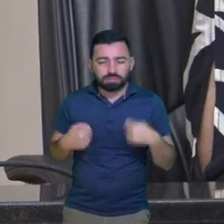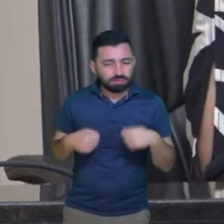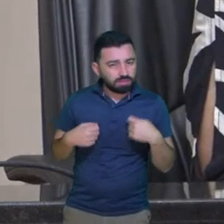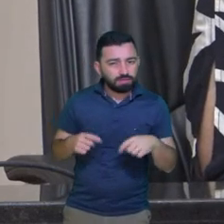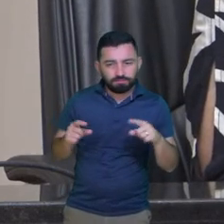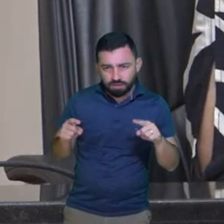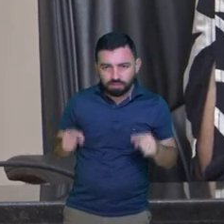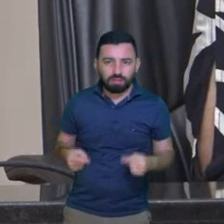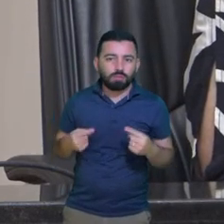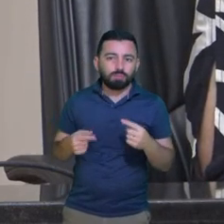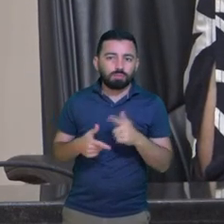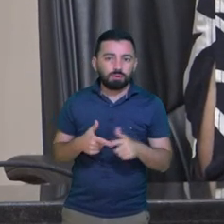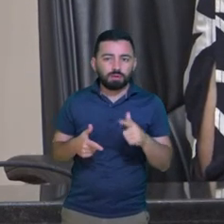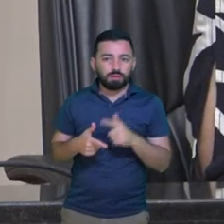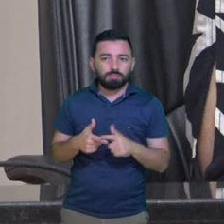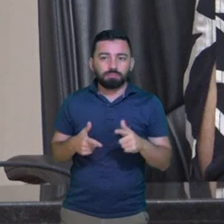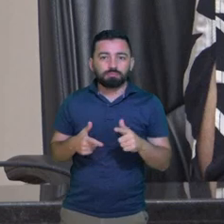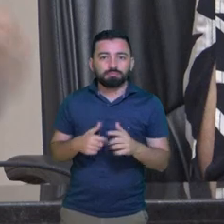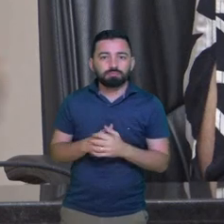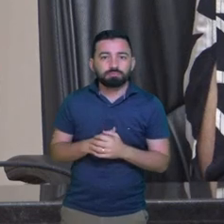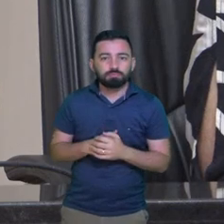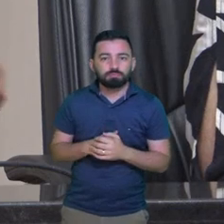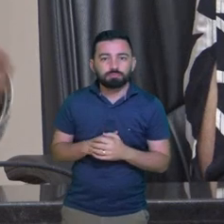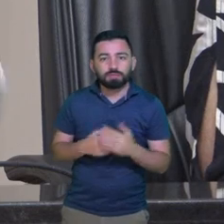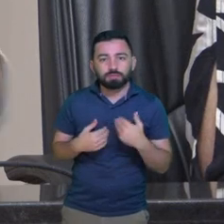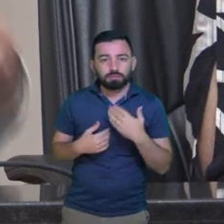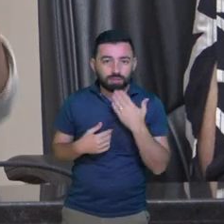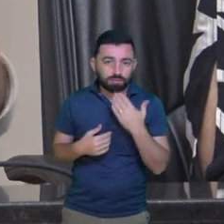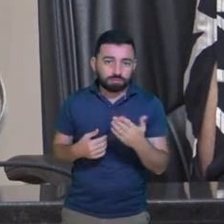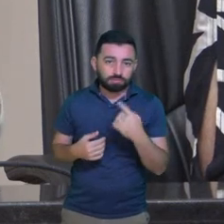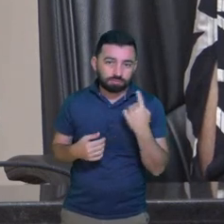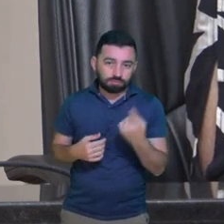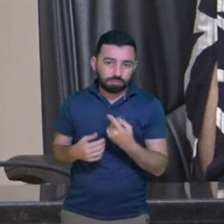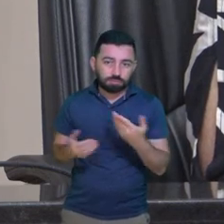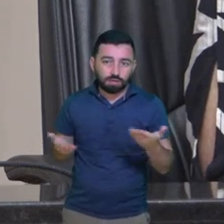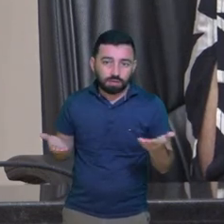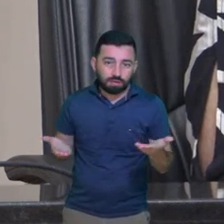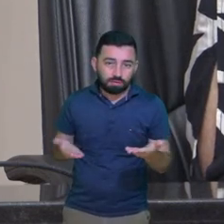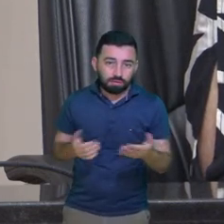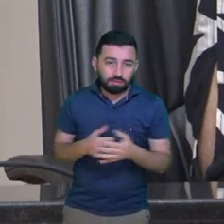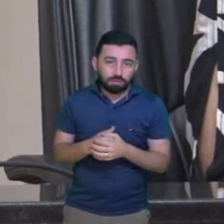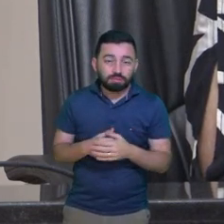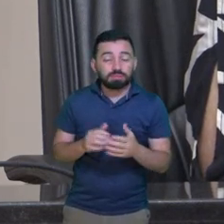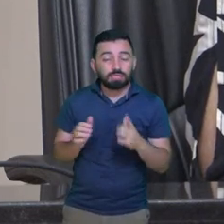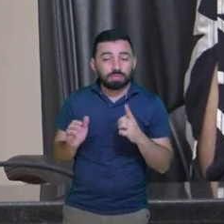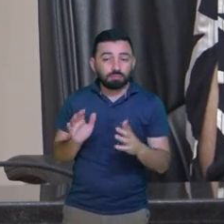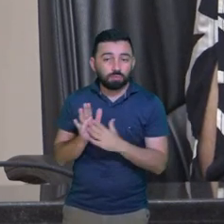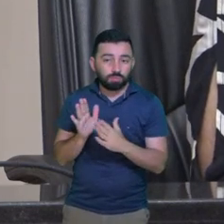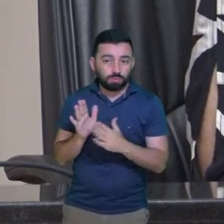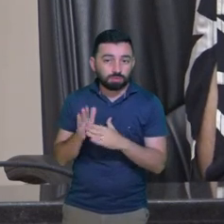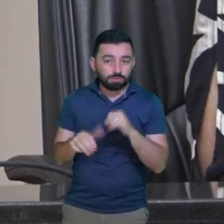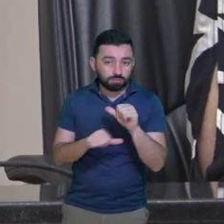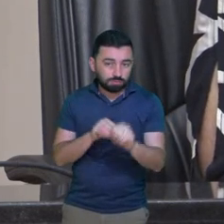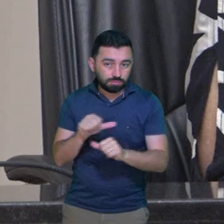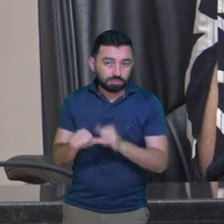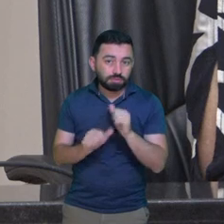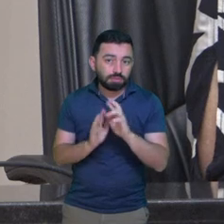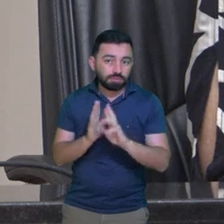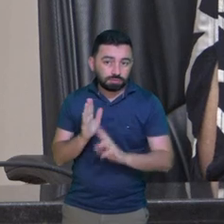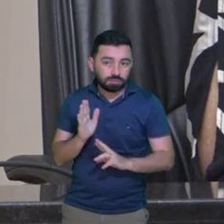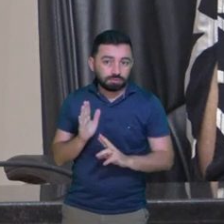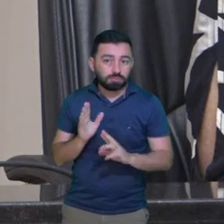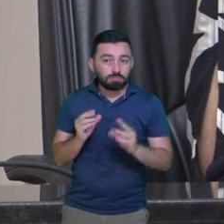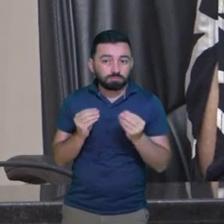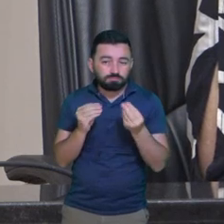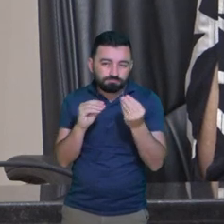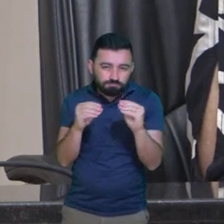localizar e da mesma forma eu penso que o que a gente tá falando aqui nos nos estágios a gente fez uma proposição de mudança na redação para tentar incluir